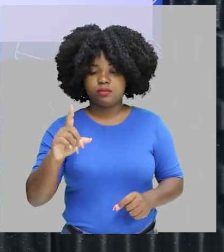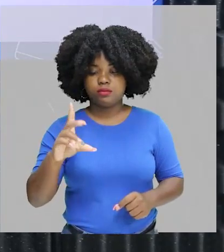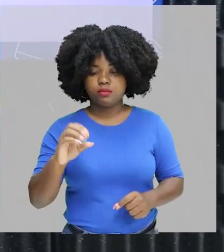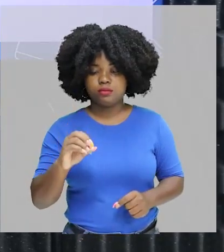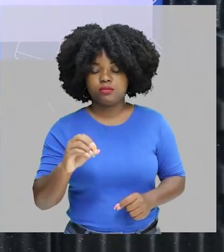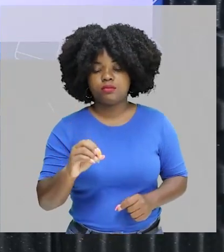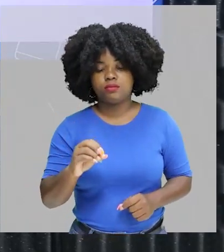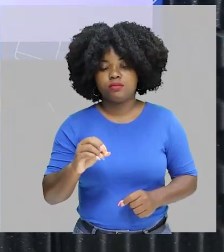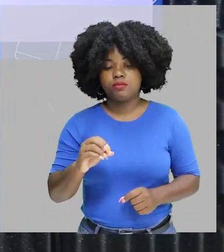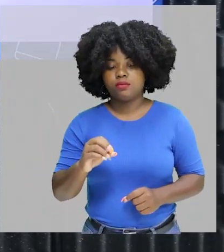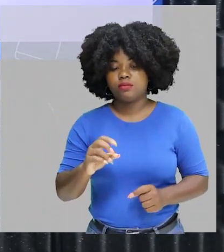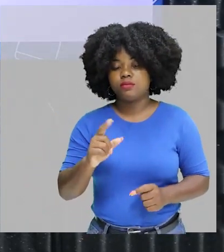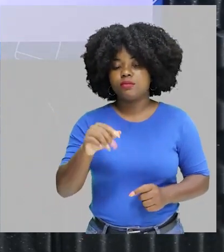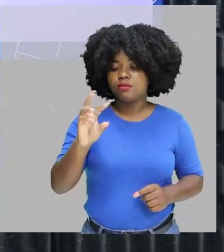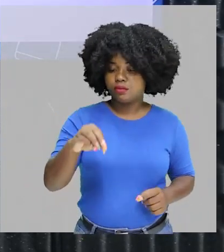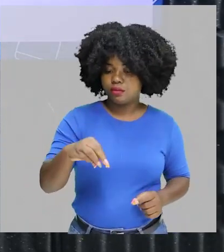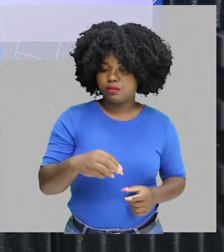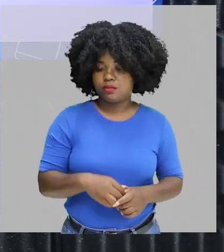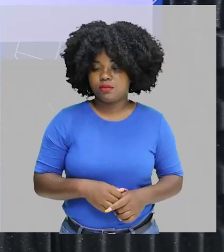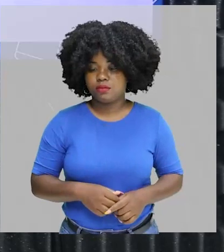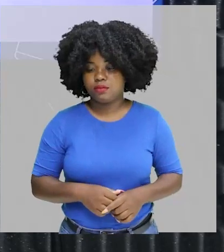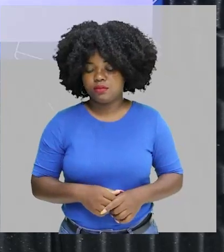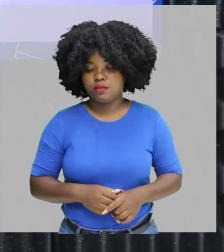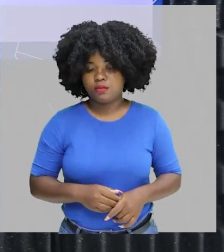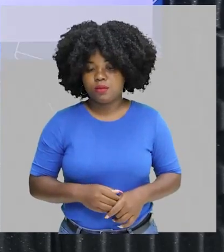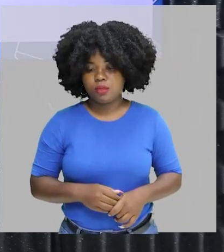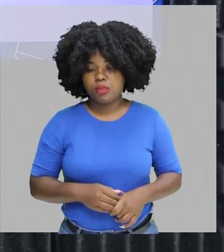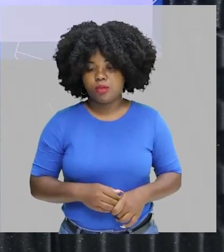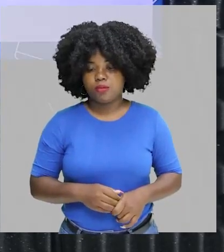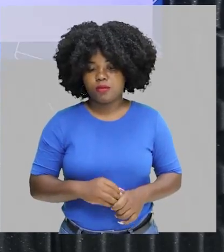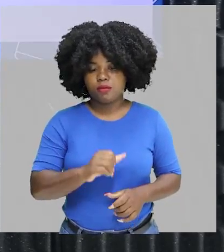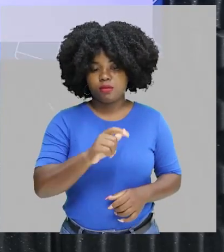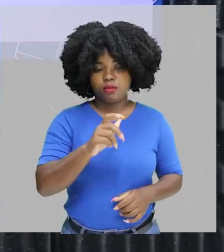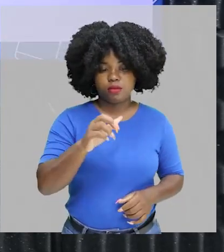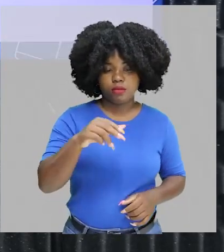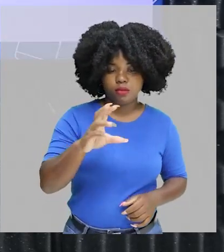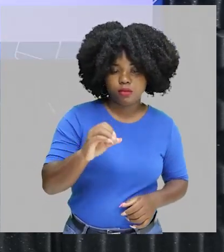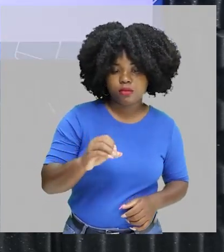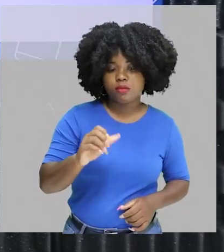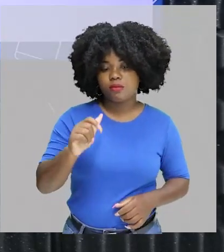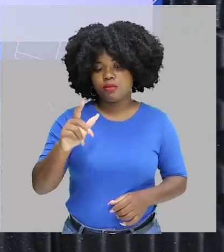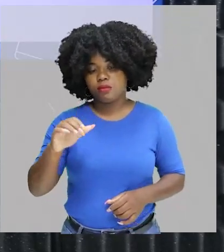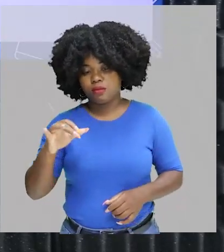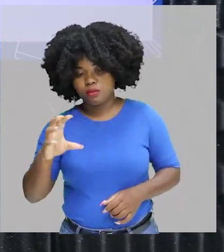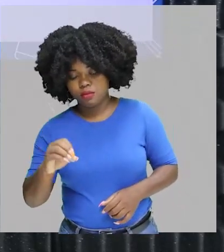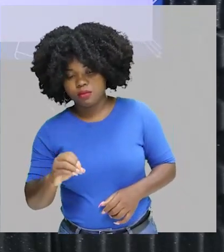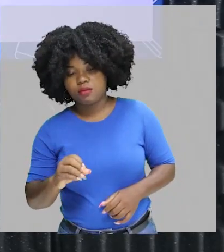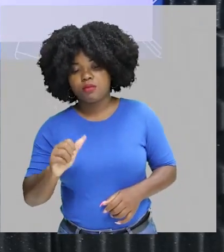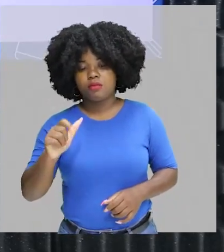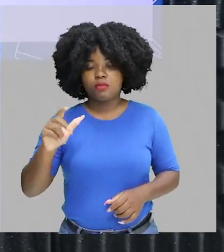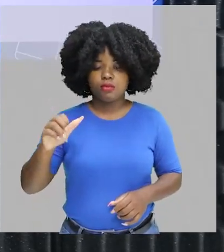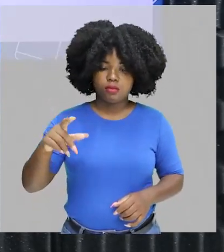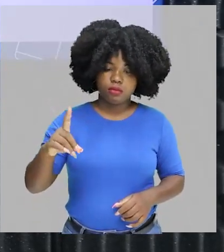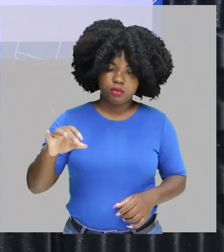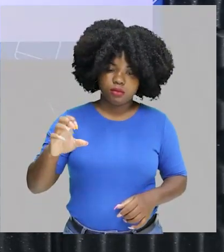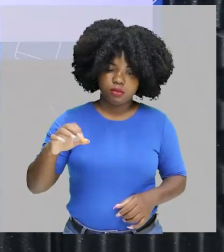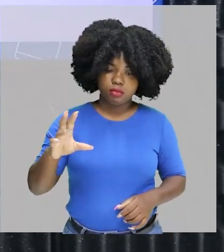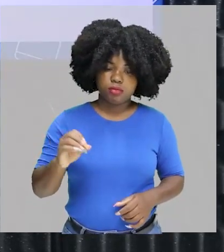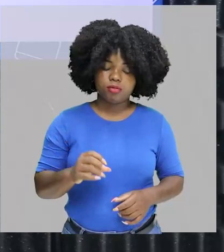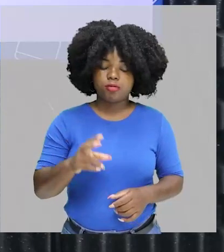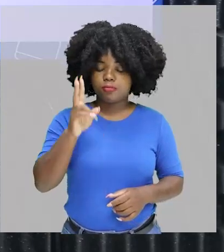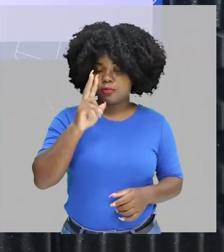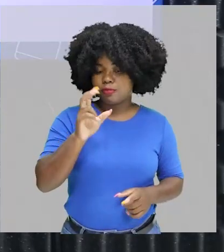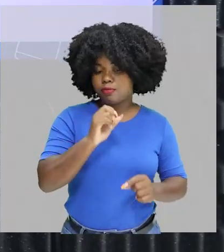quem são os compostos insaturados, turminha? Alcenos, alcinos e alcadienos. Vamos só